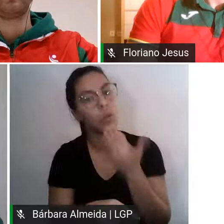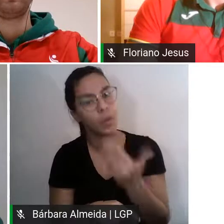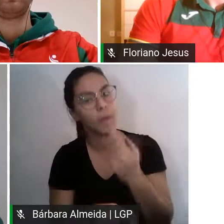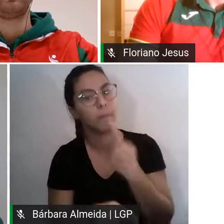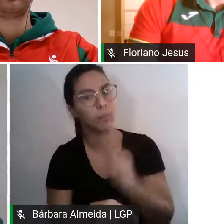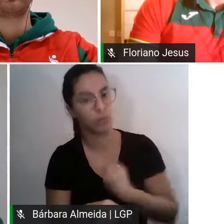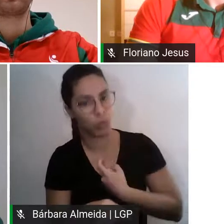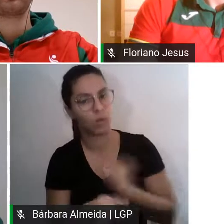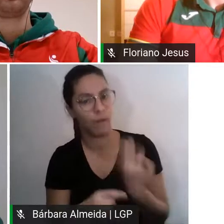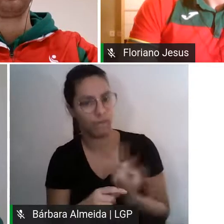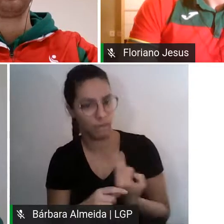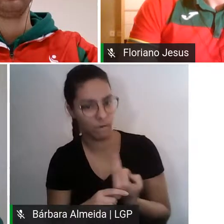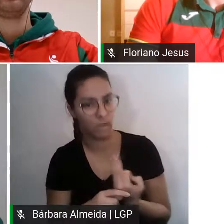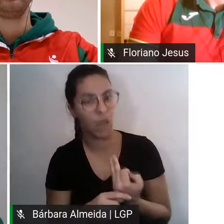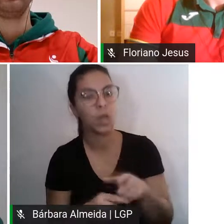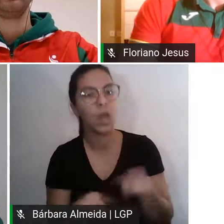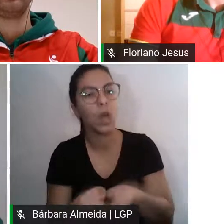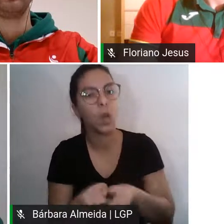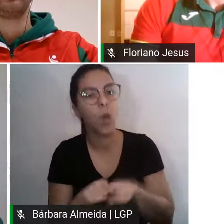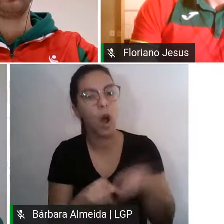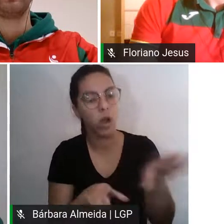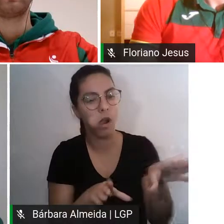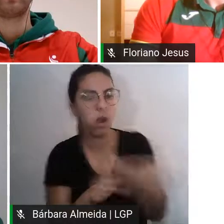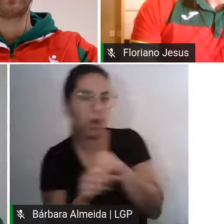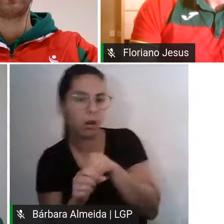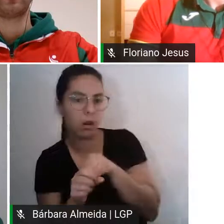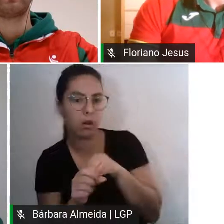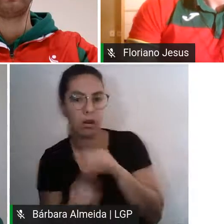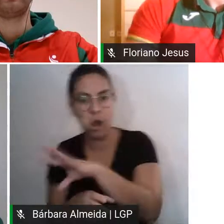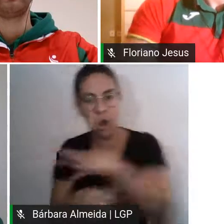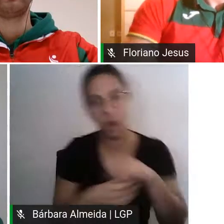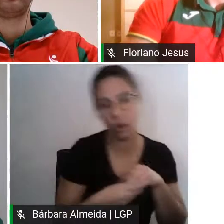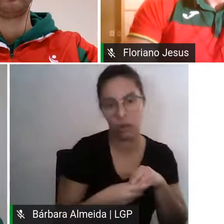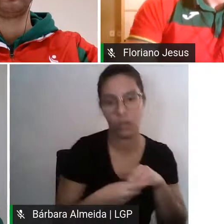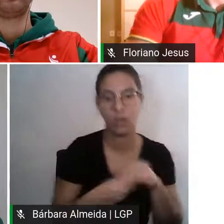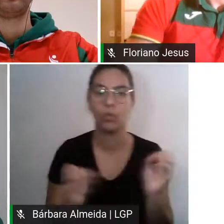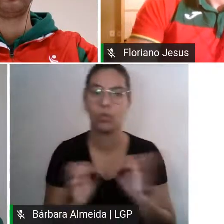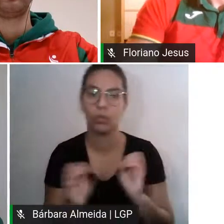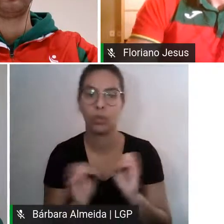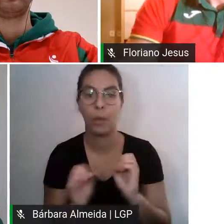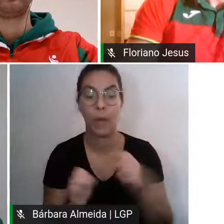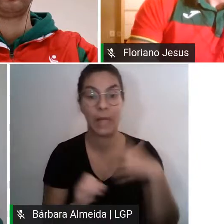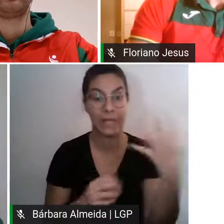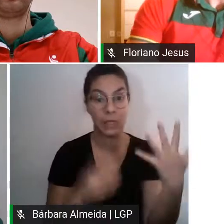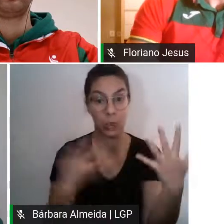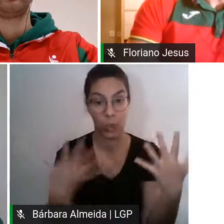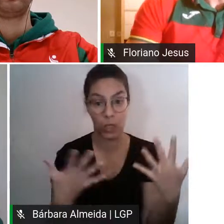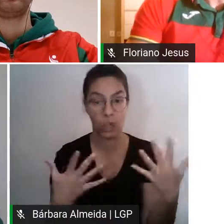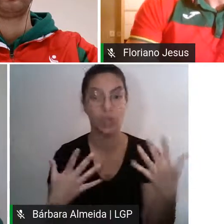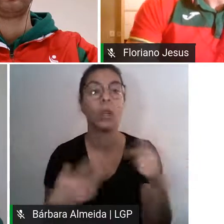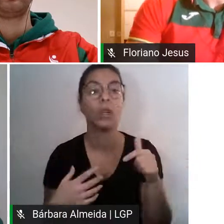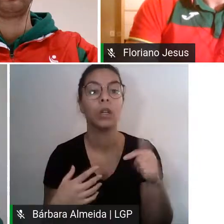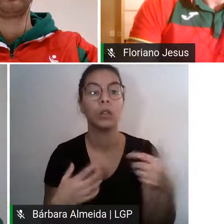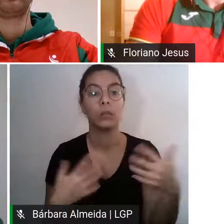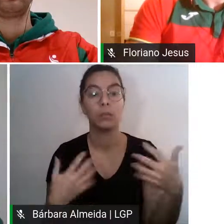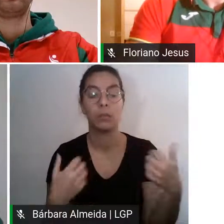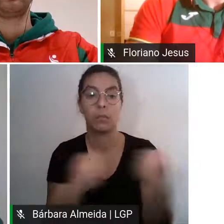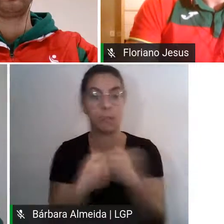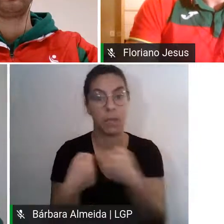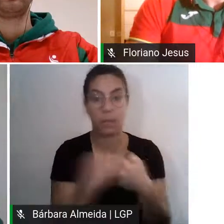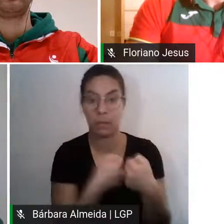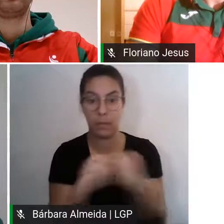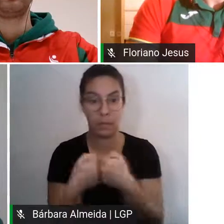questão de não roubar o lugar da equipa, porque os 5 jogadores que estão em campo a jogar uns contra os outros, a soma